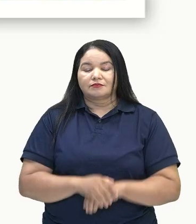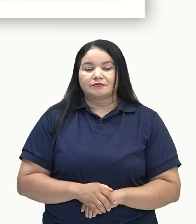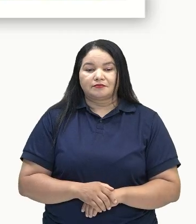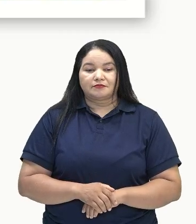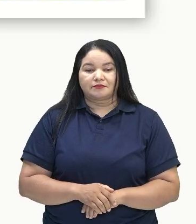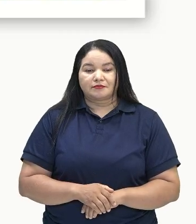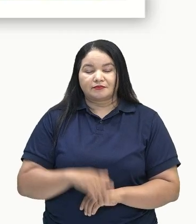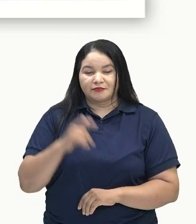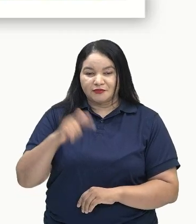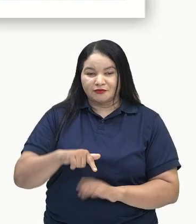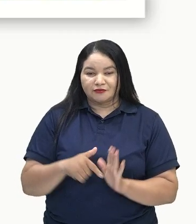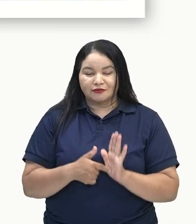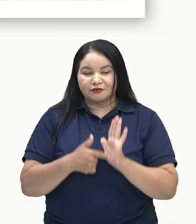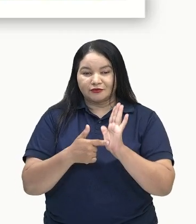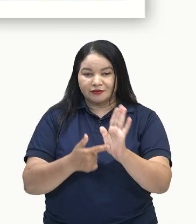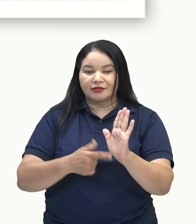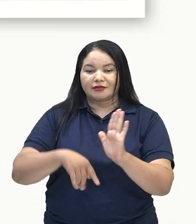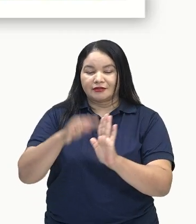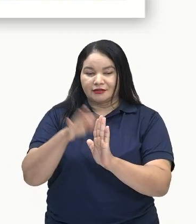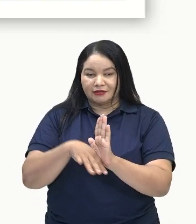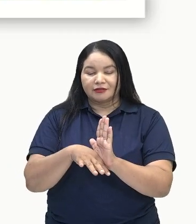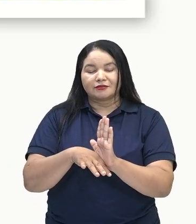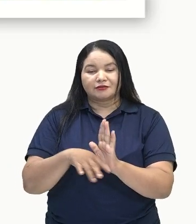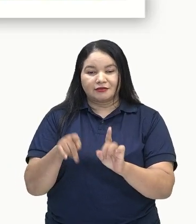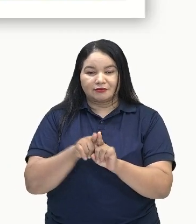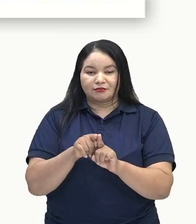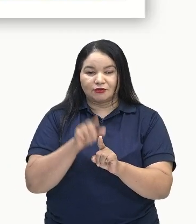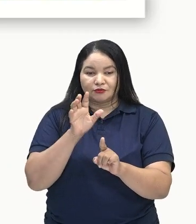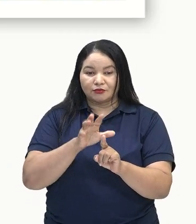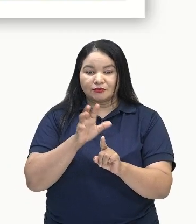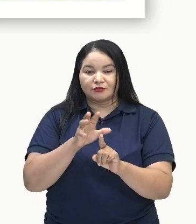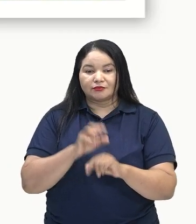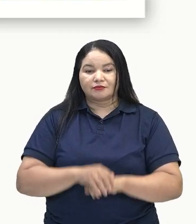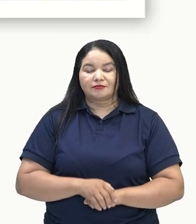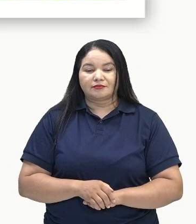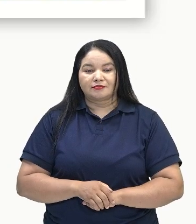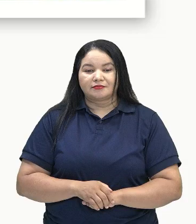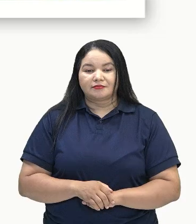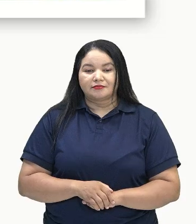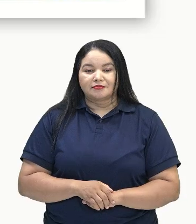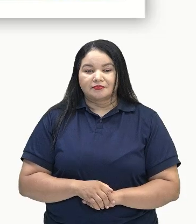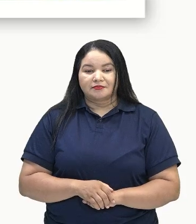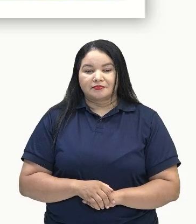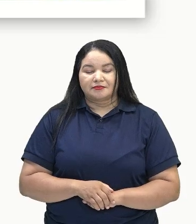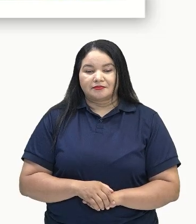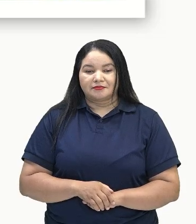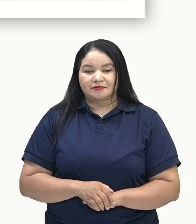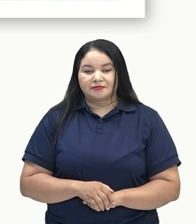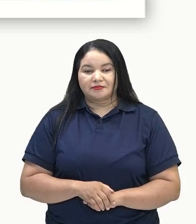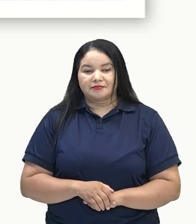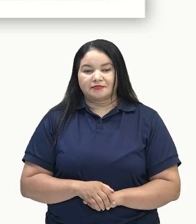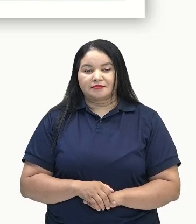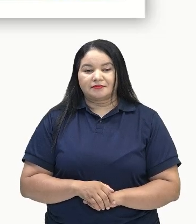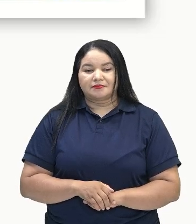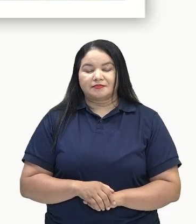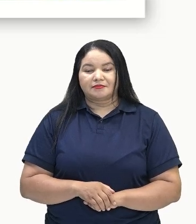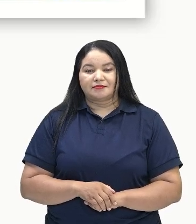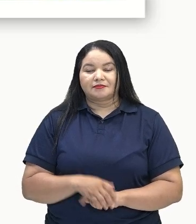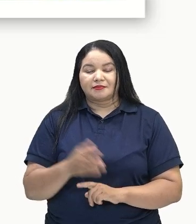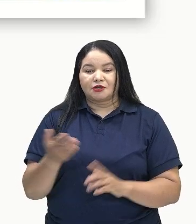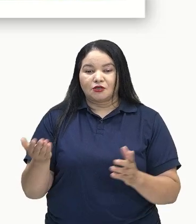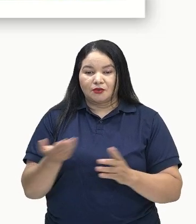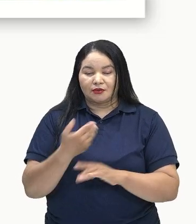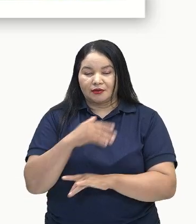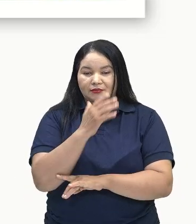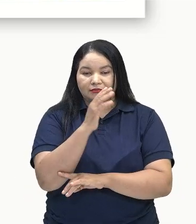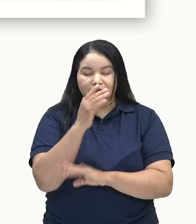nos ajudando no nosso texto persuasivo. Protecting the Amazon helps everyone. Então, proteger a